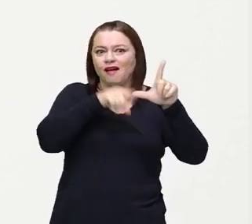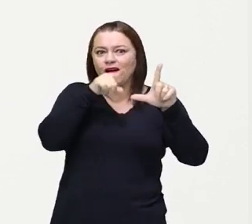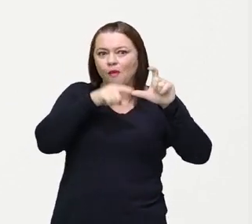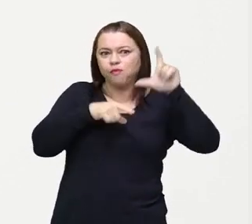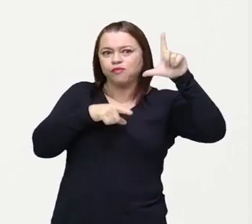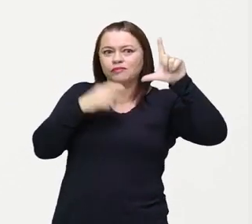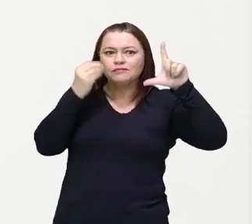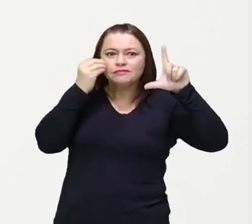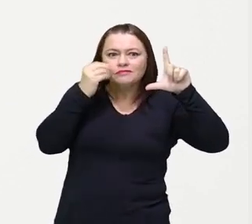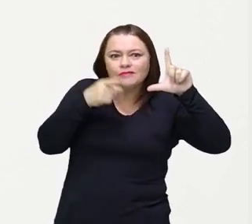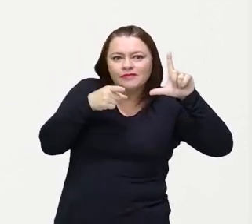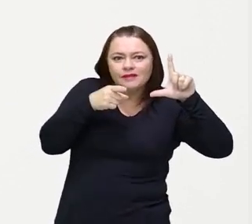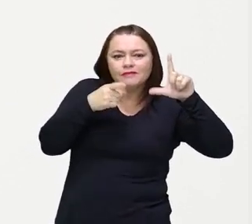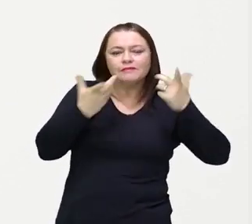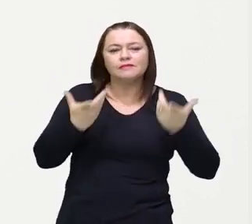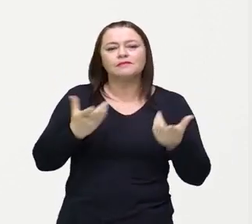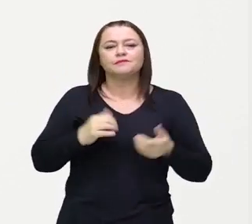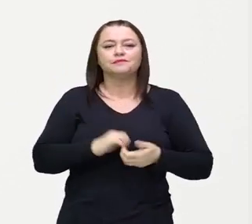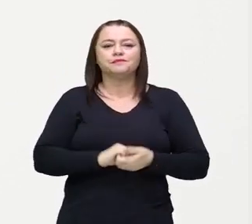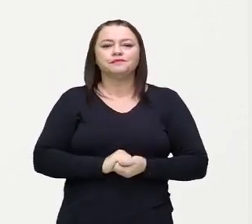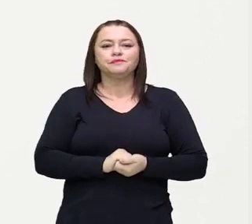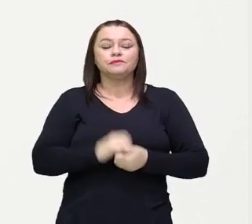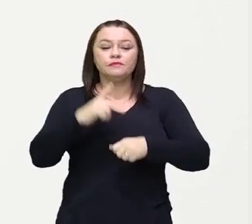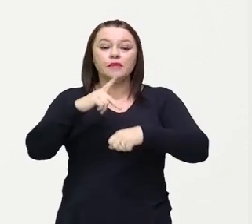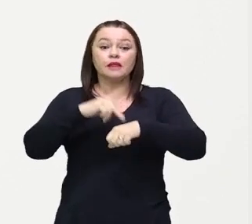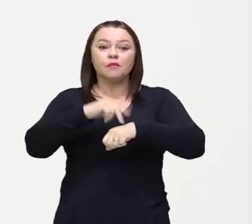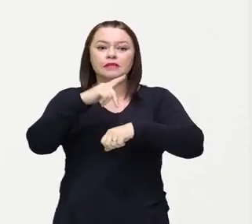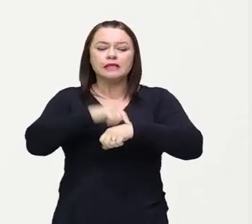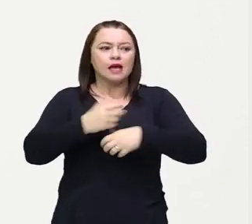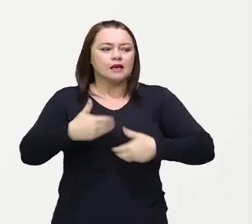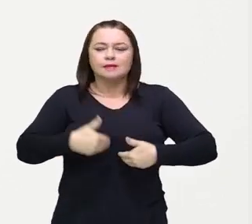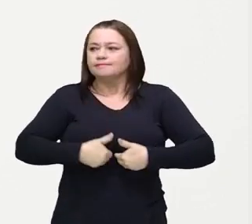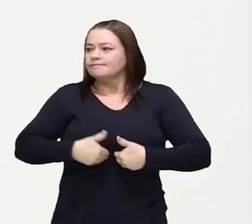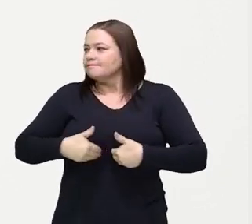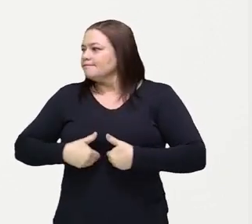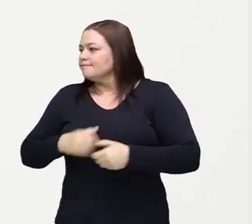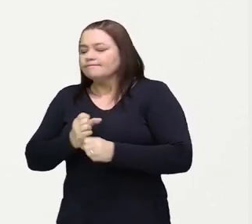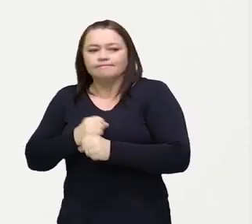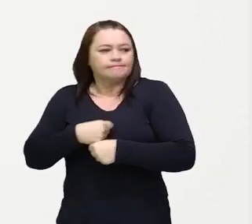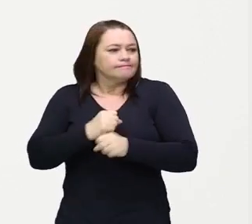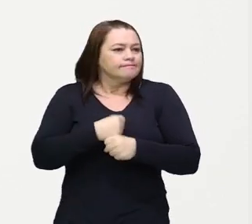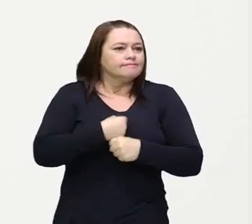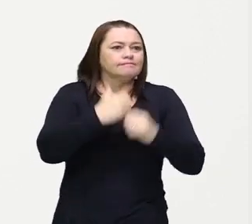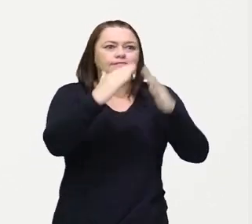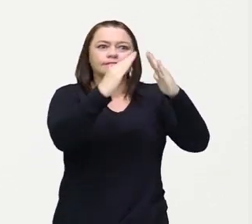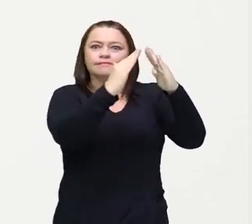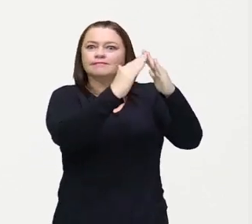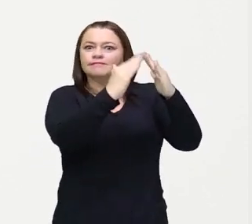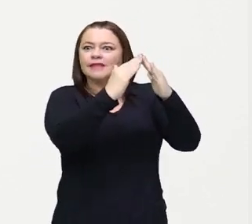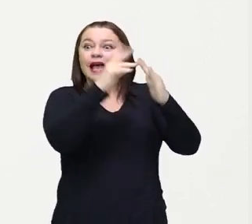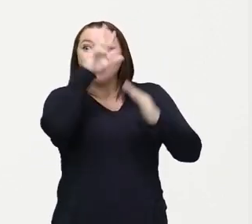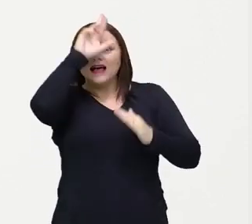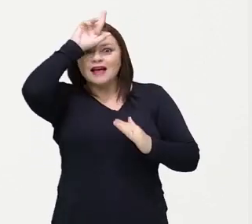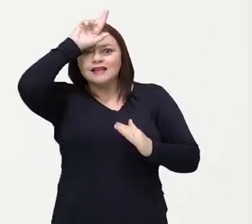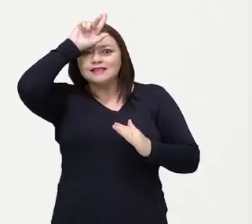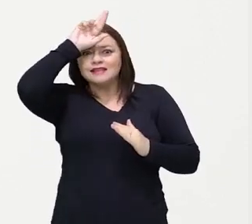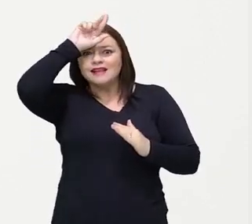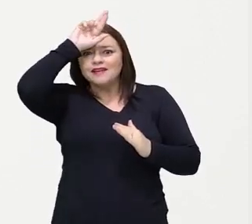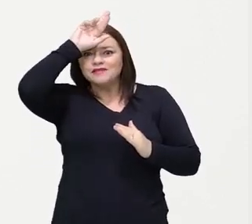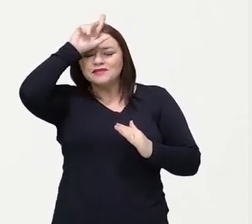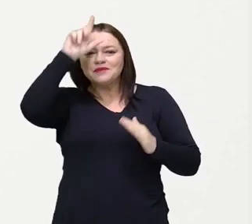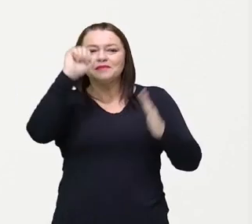certo? Morrendo de fome, a cigarra teve que bater a porta do formigueiro, onde foi